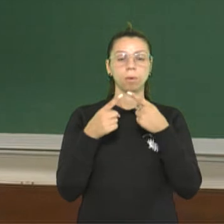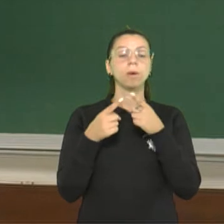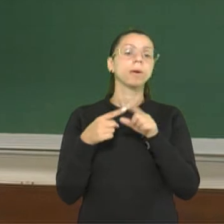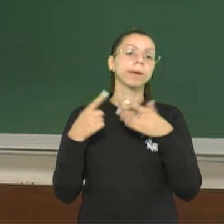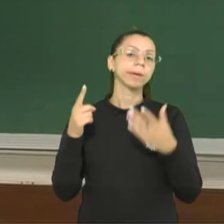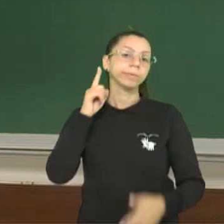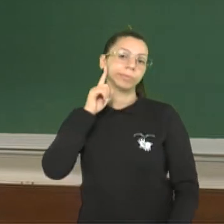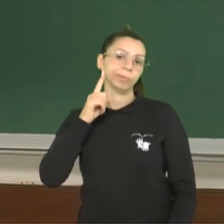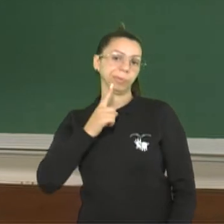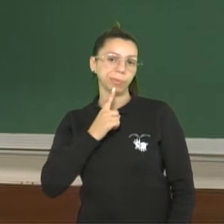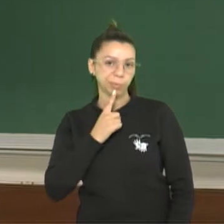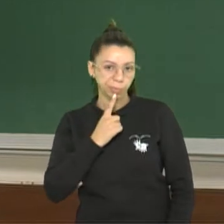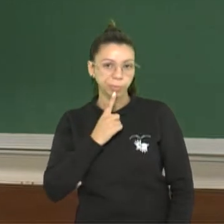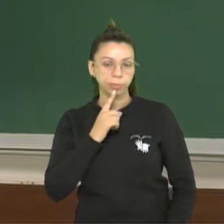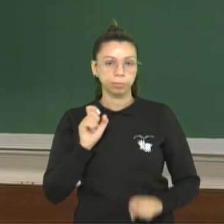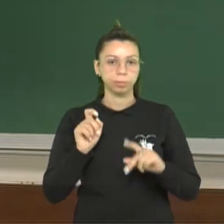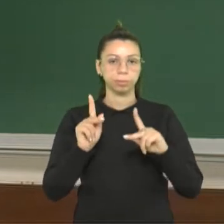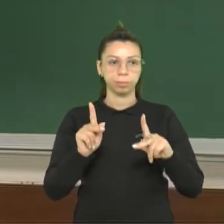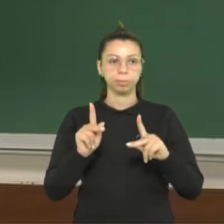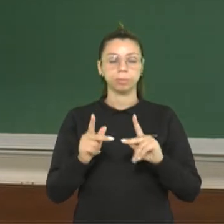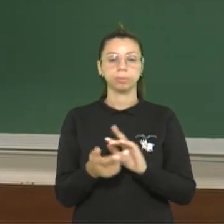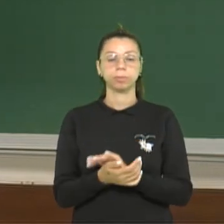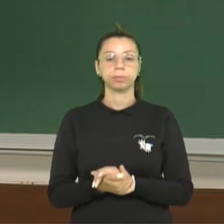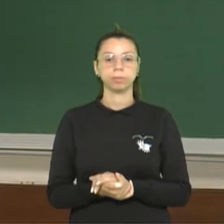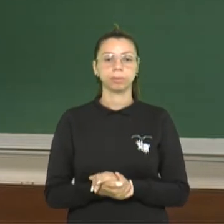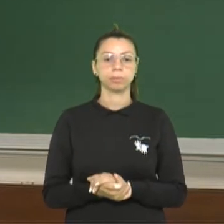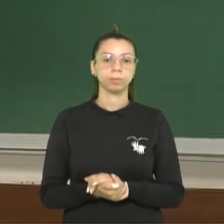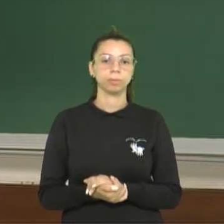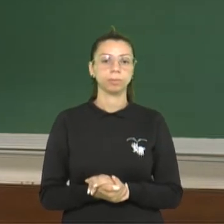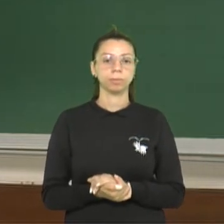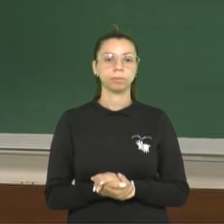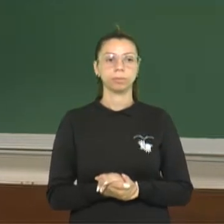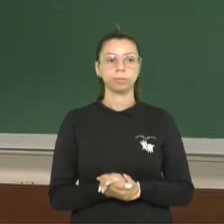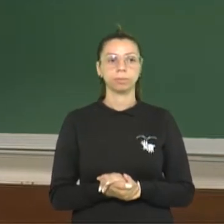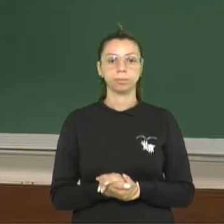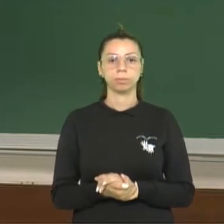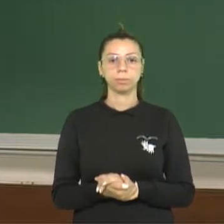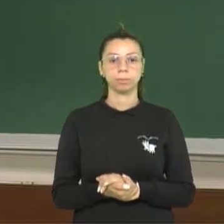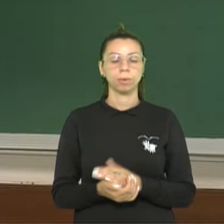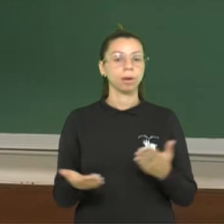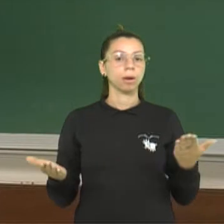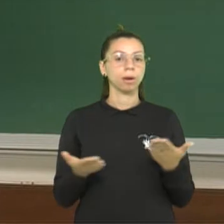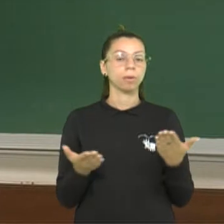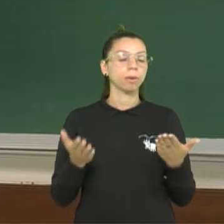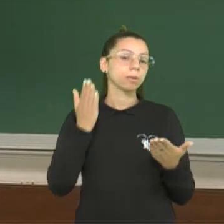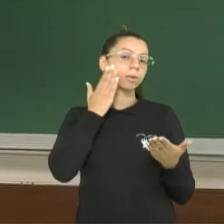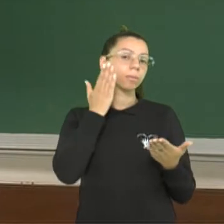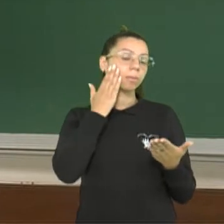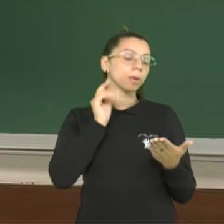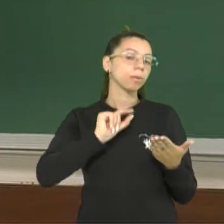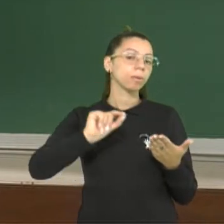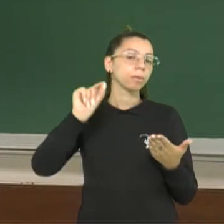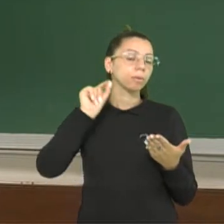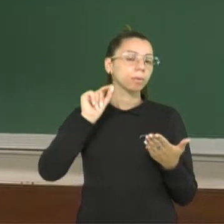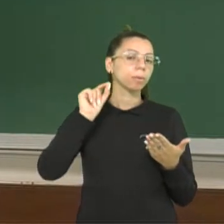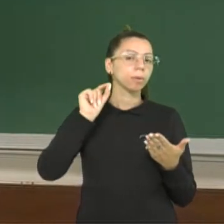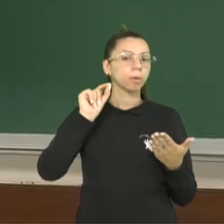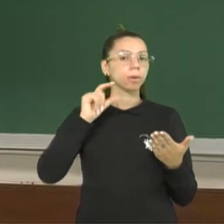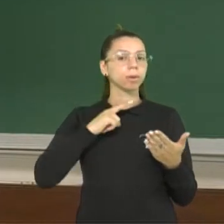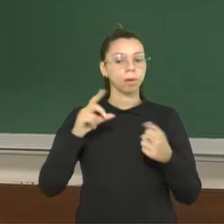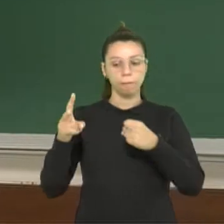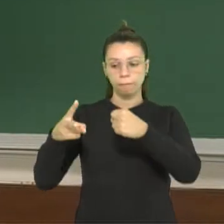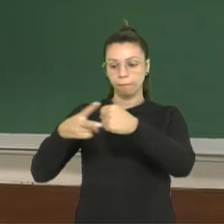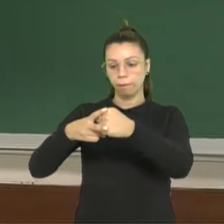quedou sordo. Bien. Ampliando nossos saberes agora. Vamos falar um pouquinho a respeito de alguns verbos,